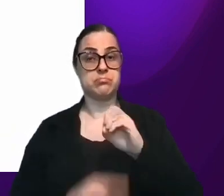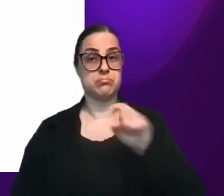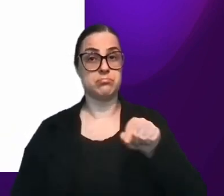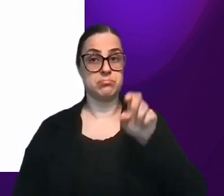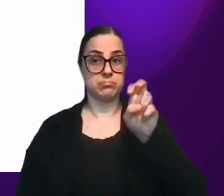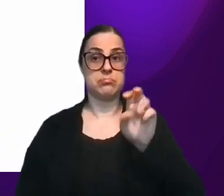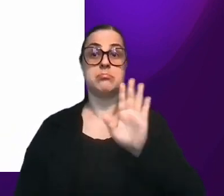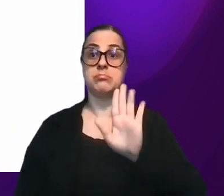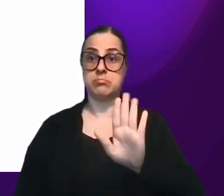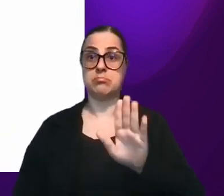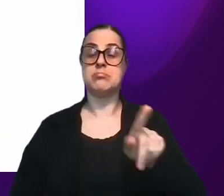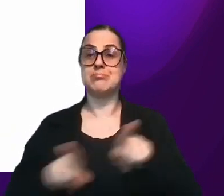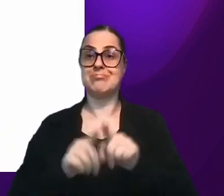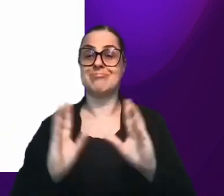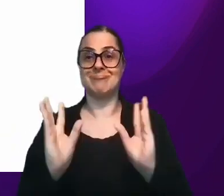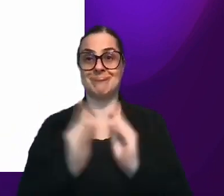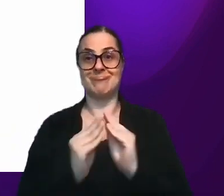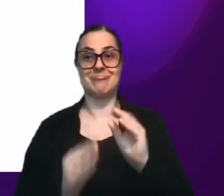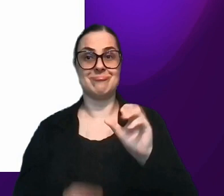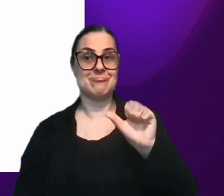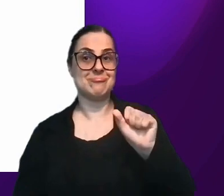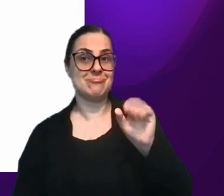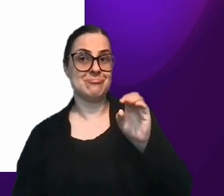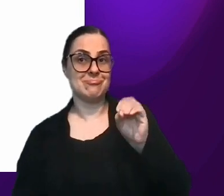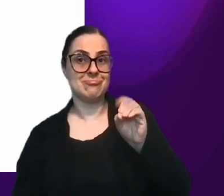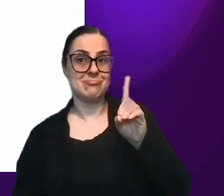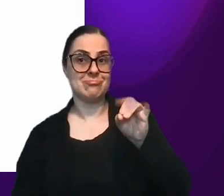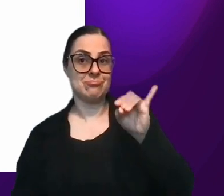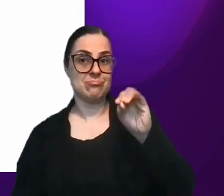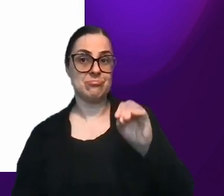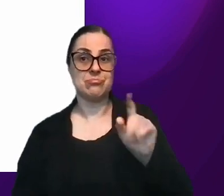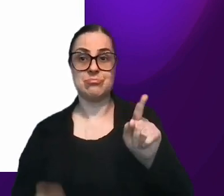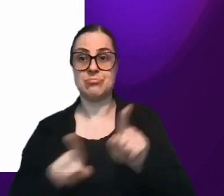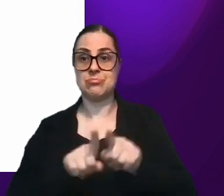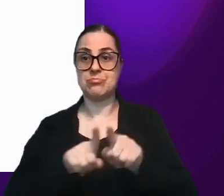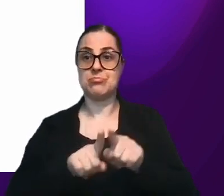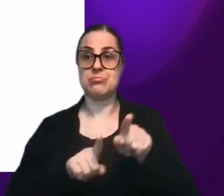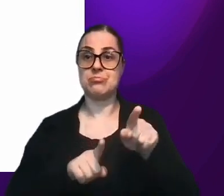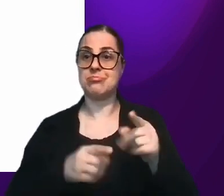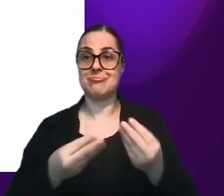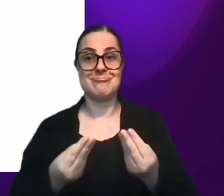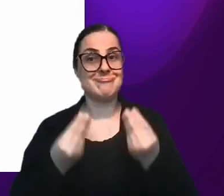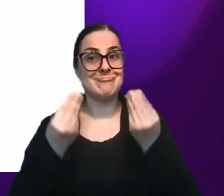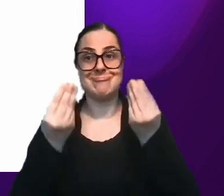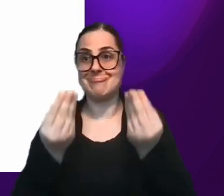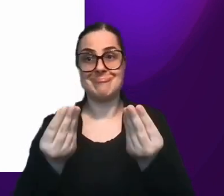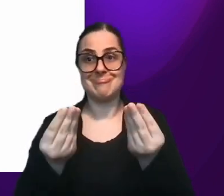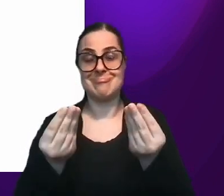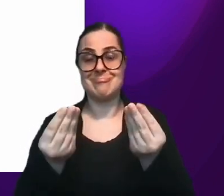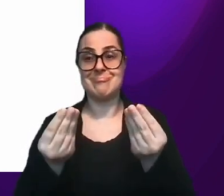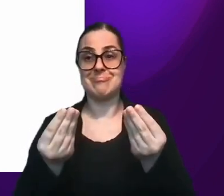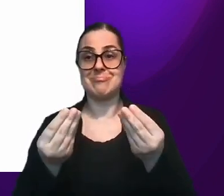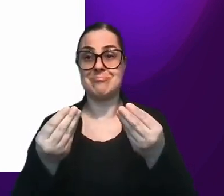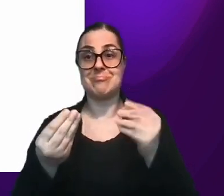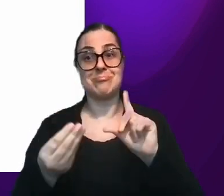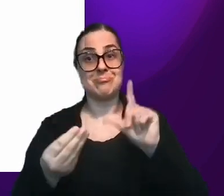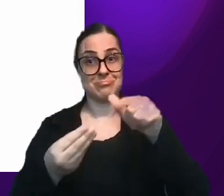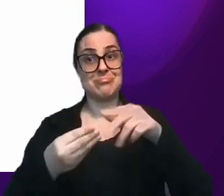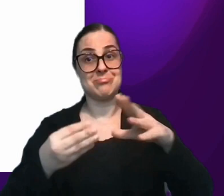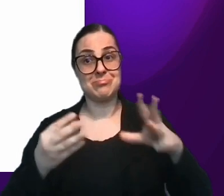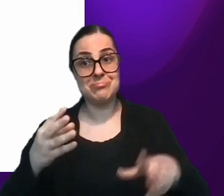compensar o sódio que você não vai estar oferecendo para esse paciente. Então, você vai ter que ter uma compensação na tua solução de